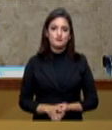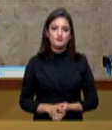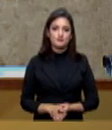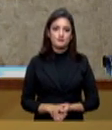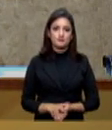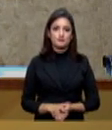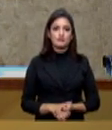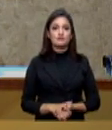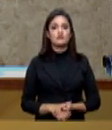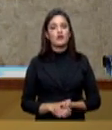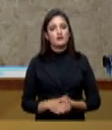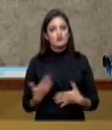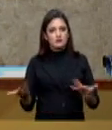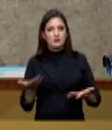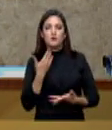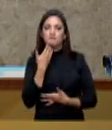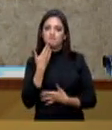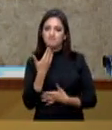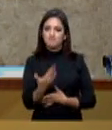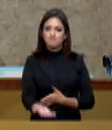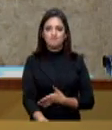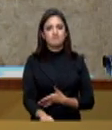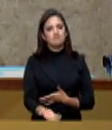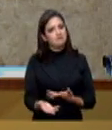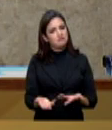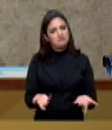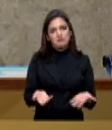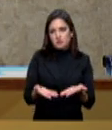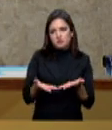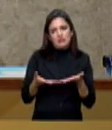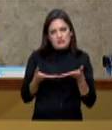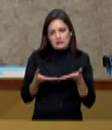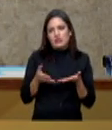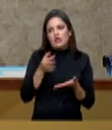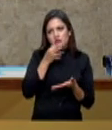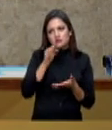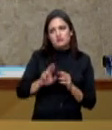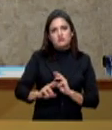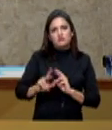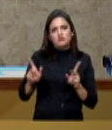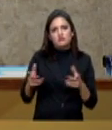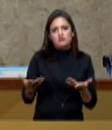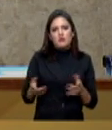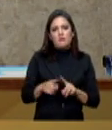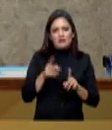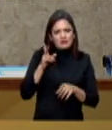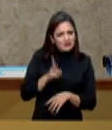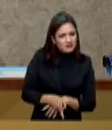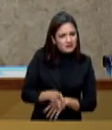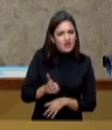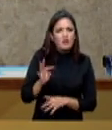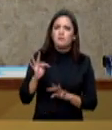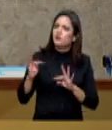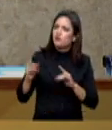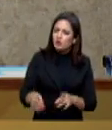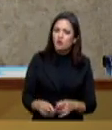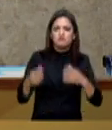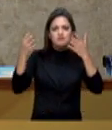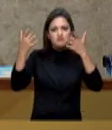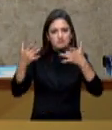nacional todas as vezes as divergências sempre muito bem